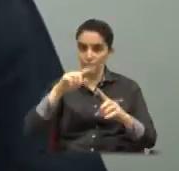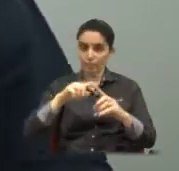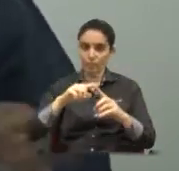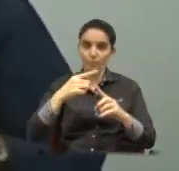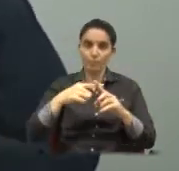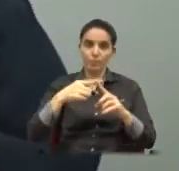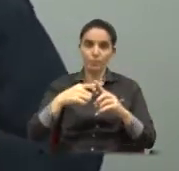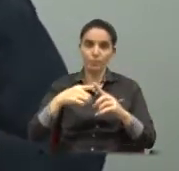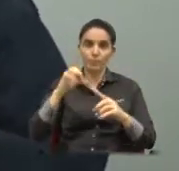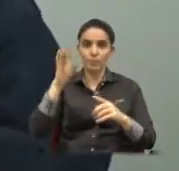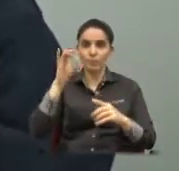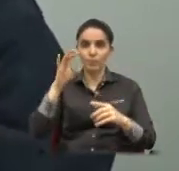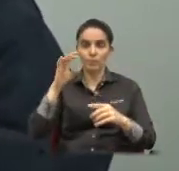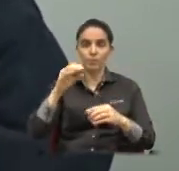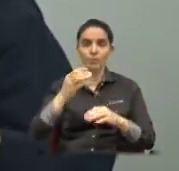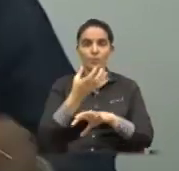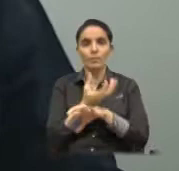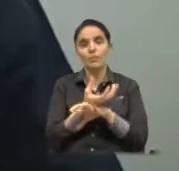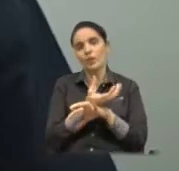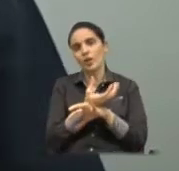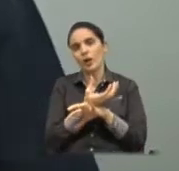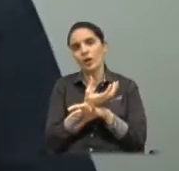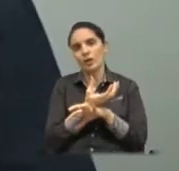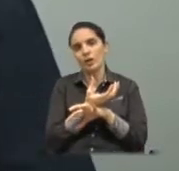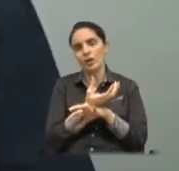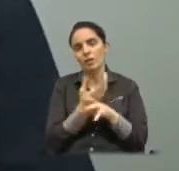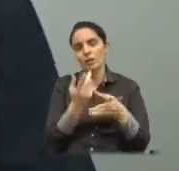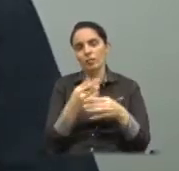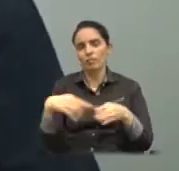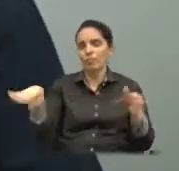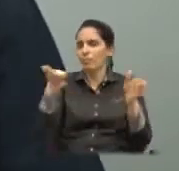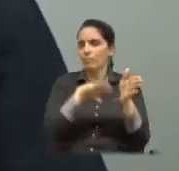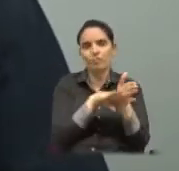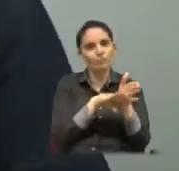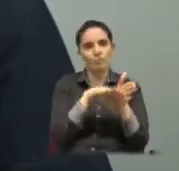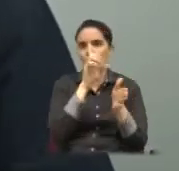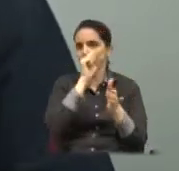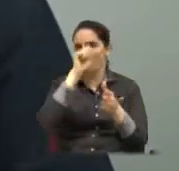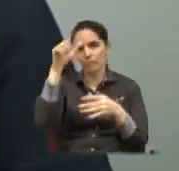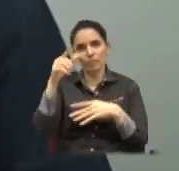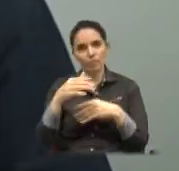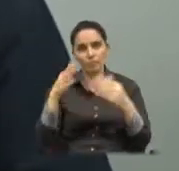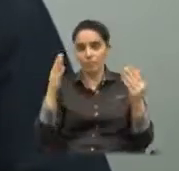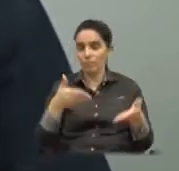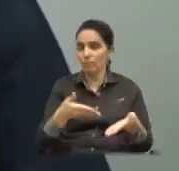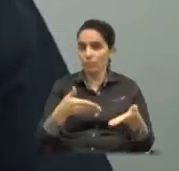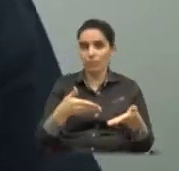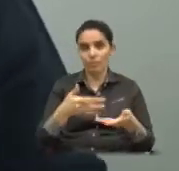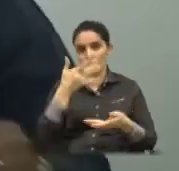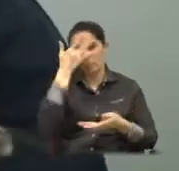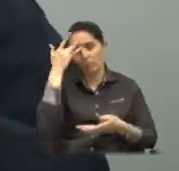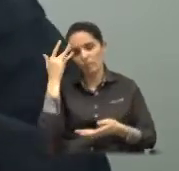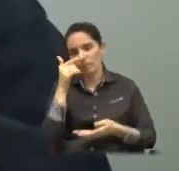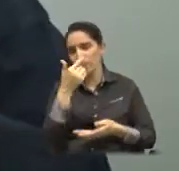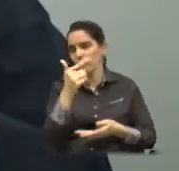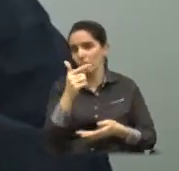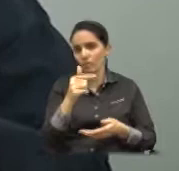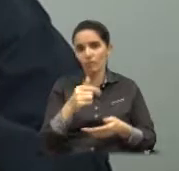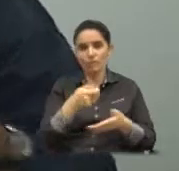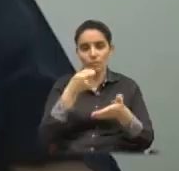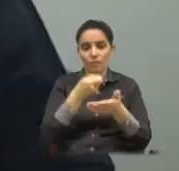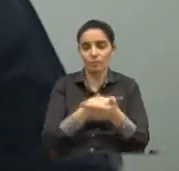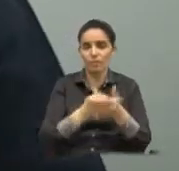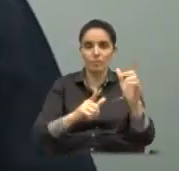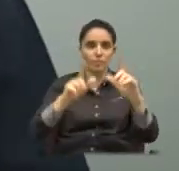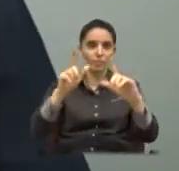só Nova Odessa e ele é muito fraco, então não chega aqui. Que nem todo mundo hoje pode ter TV a cabo ou uma